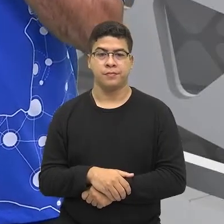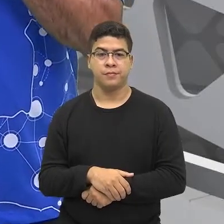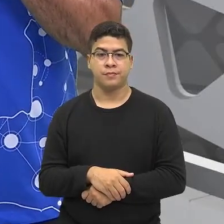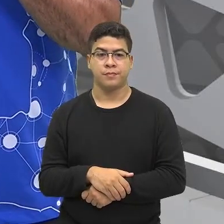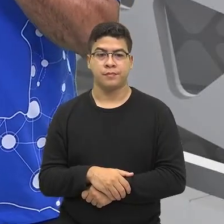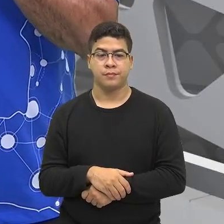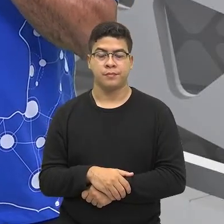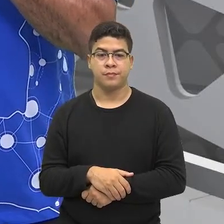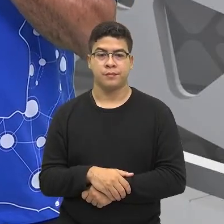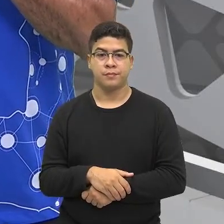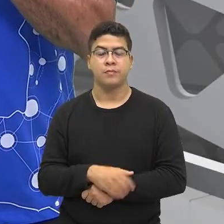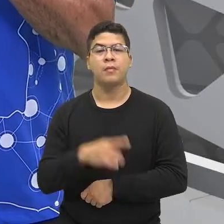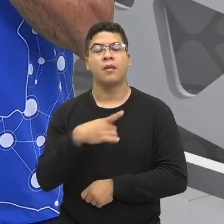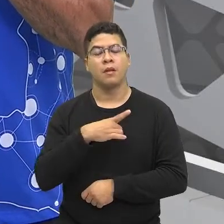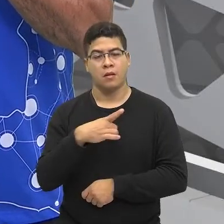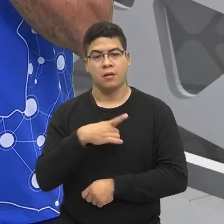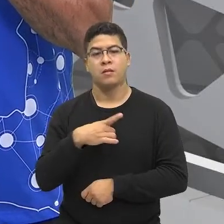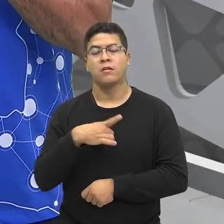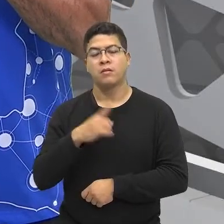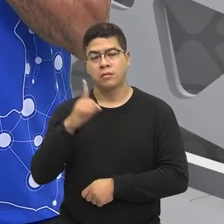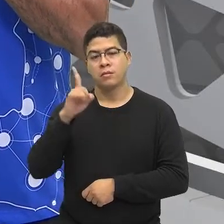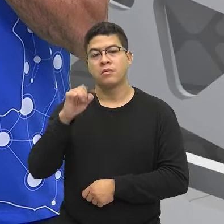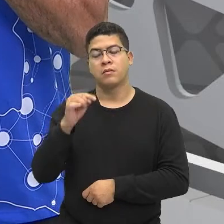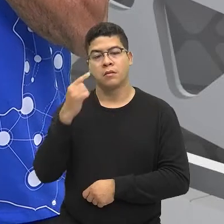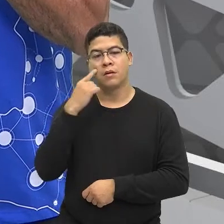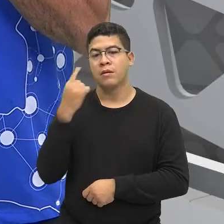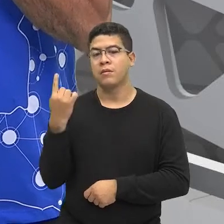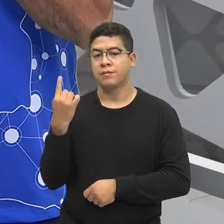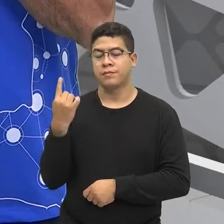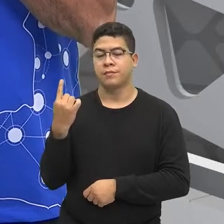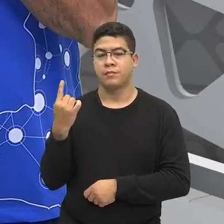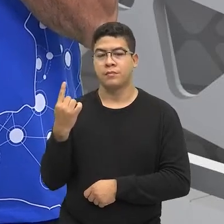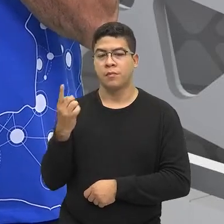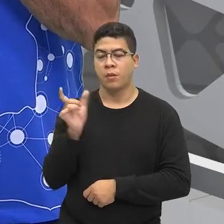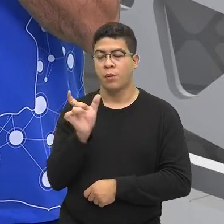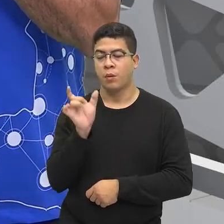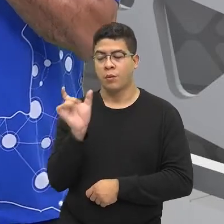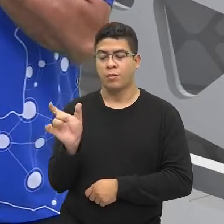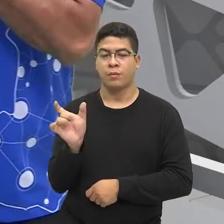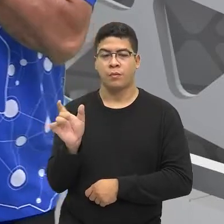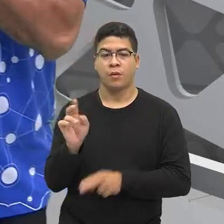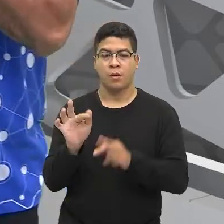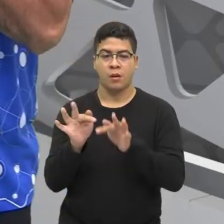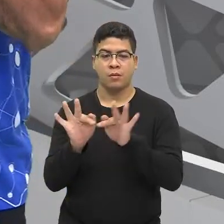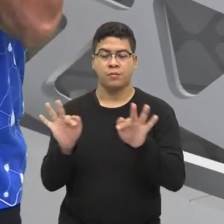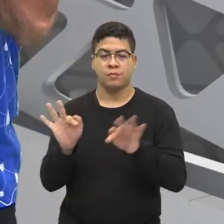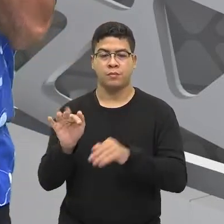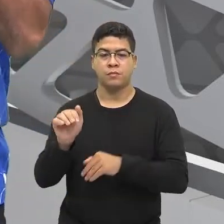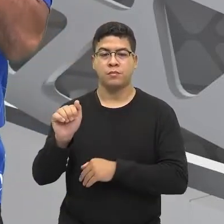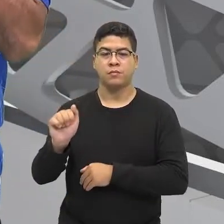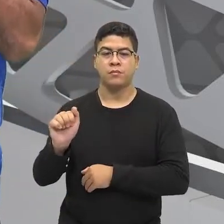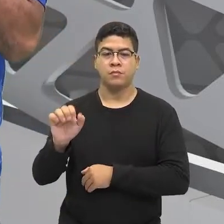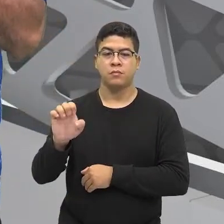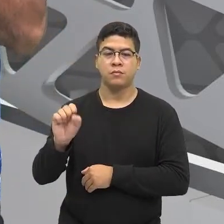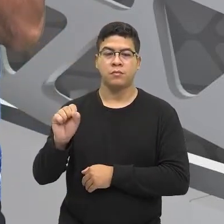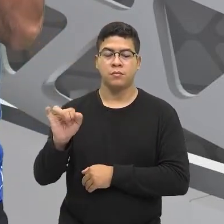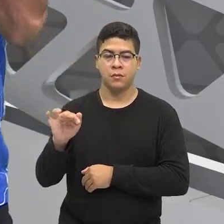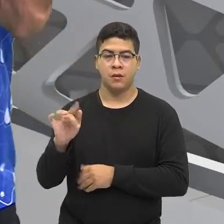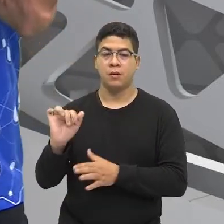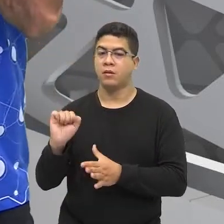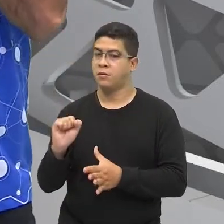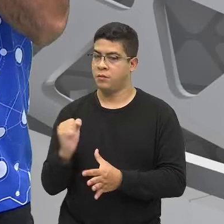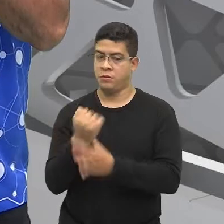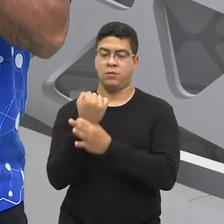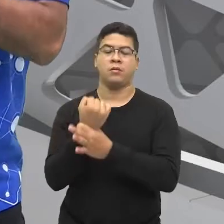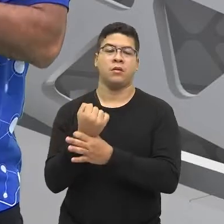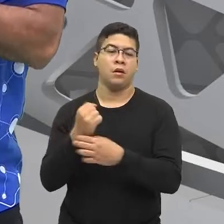também uma obra que chama-se A Escrava que Não é Isaura, que ele faz ali uma abordagem a respeito, faz